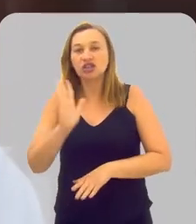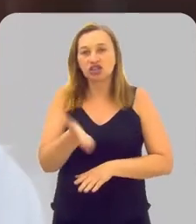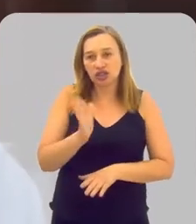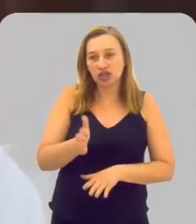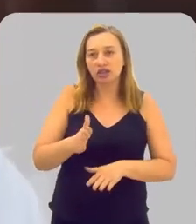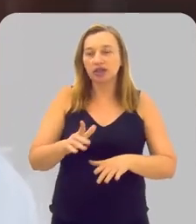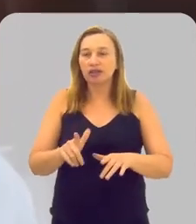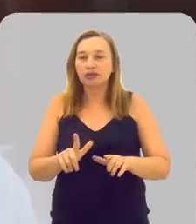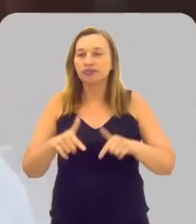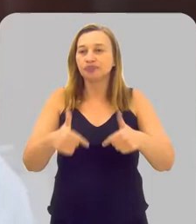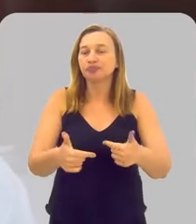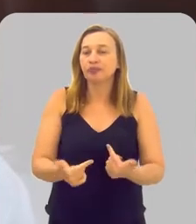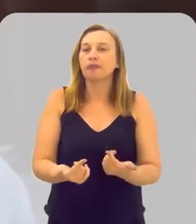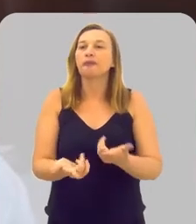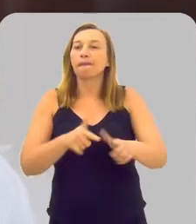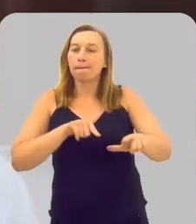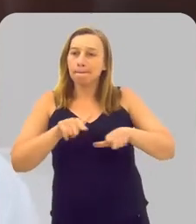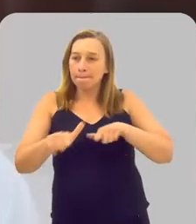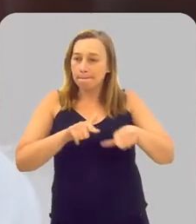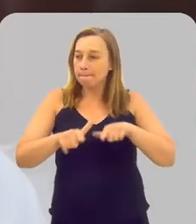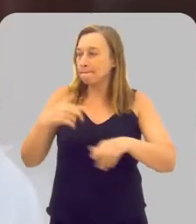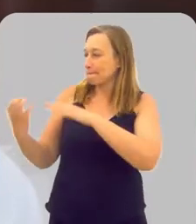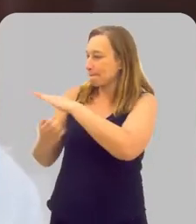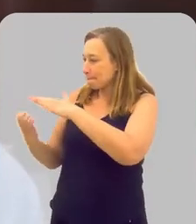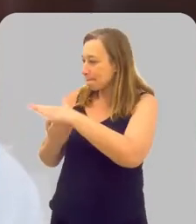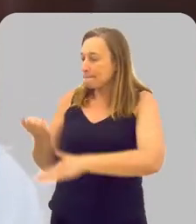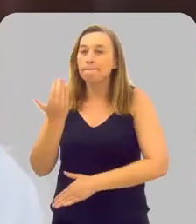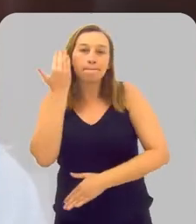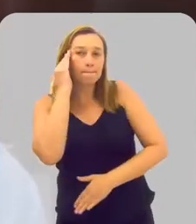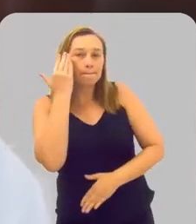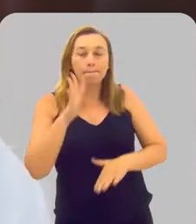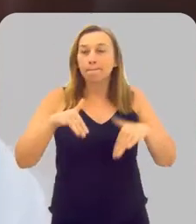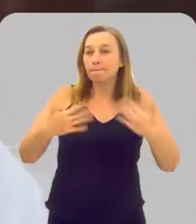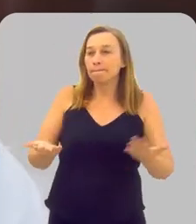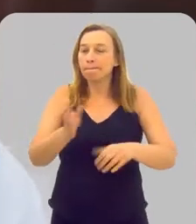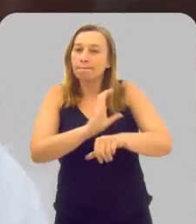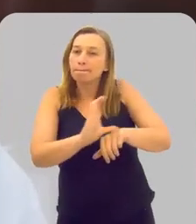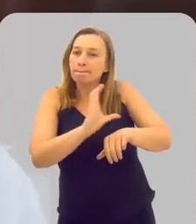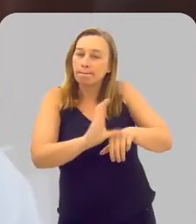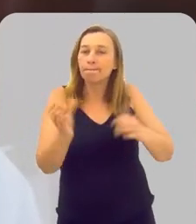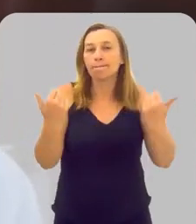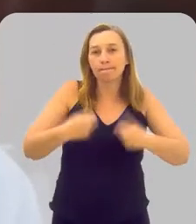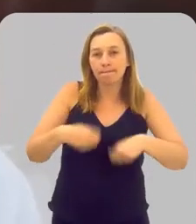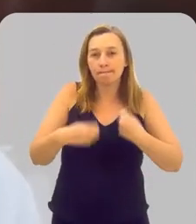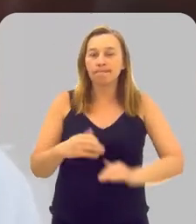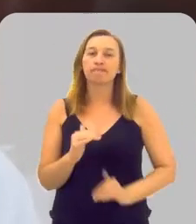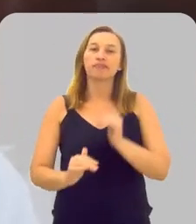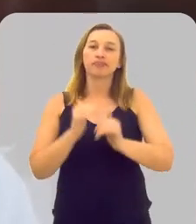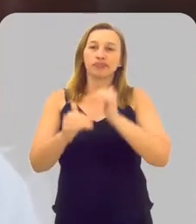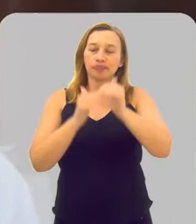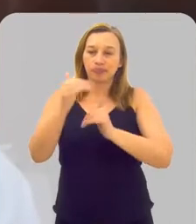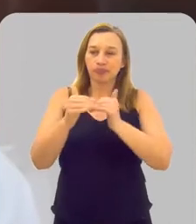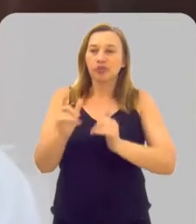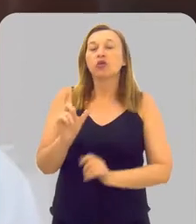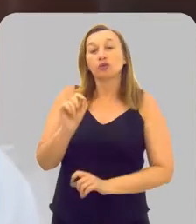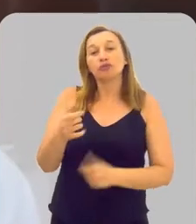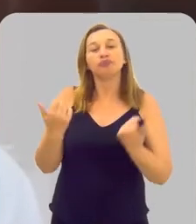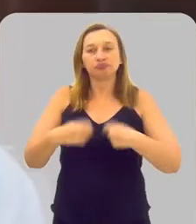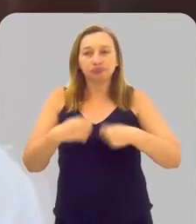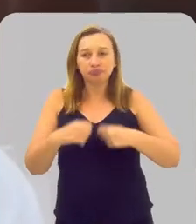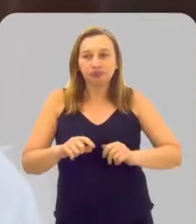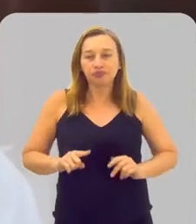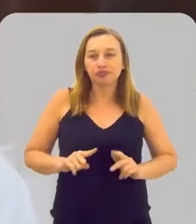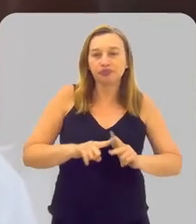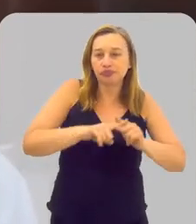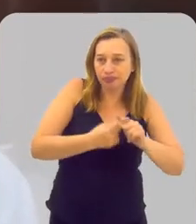em curso. E a gente vem trabalhando junto com as empresas, vem querendo entender quais são os cursos que a gente vai precisar desenvolver e o que